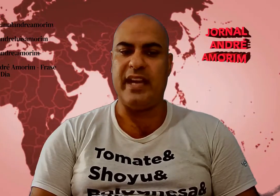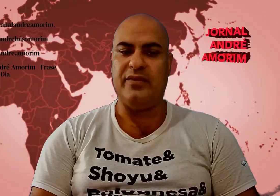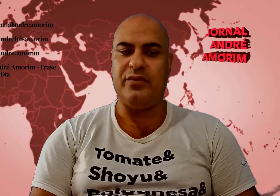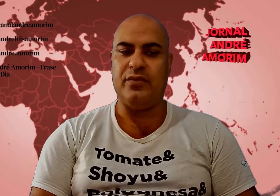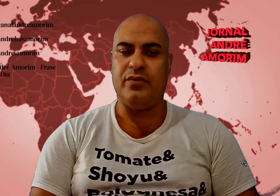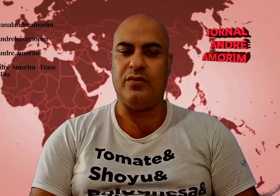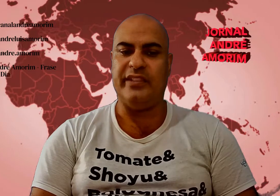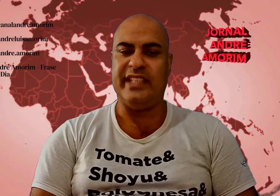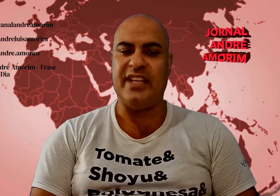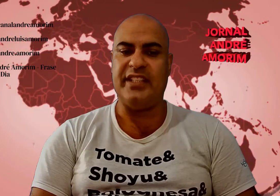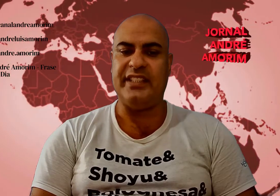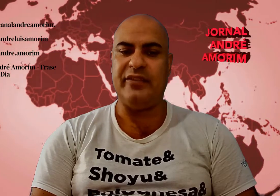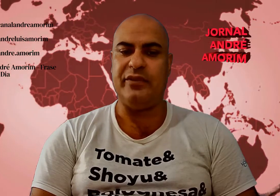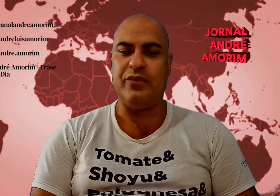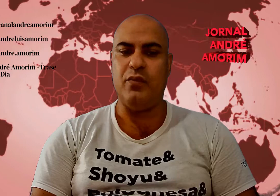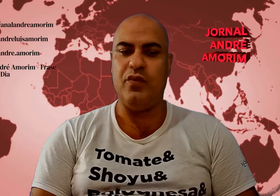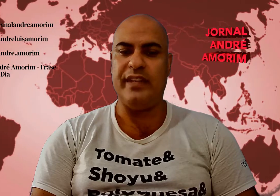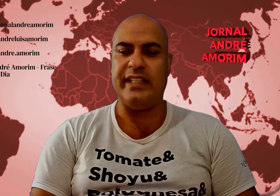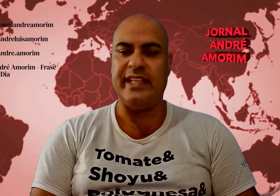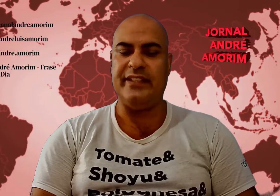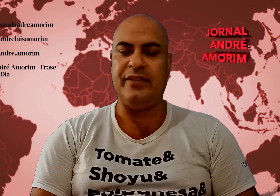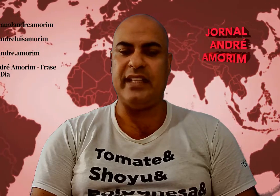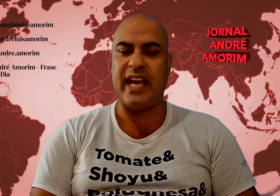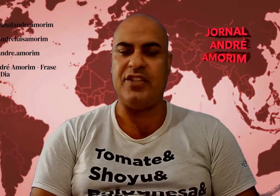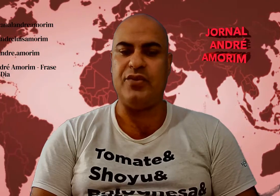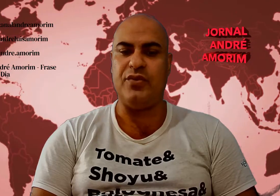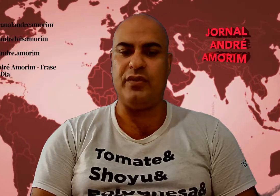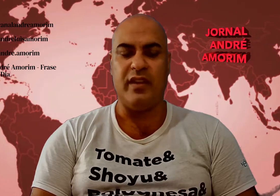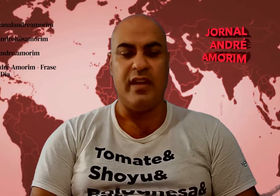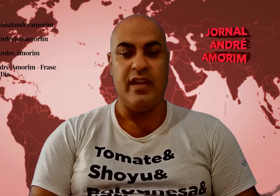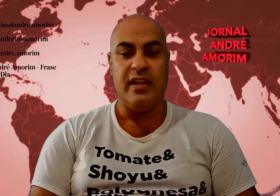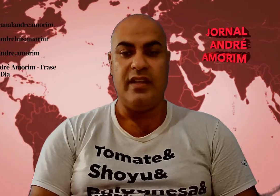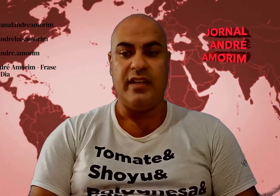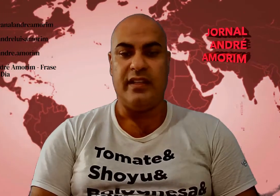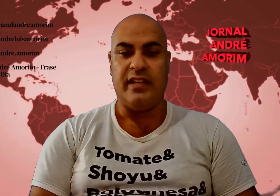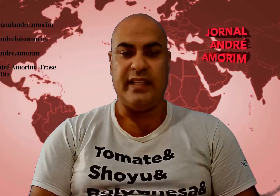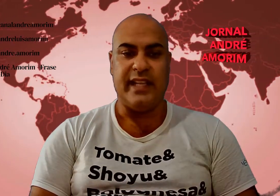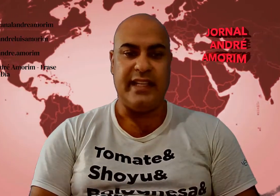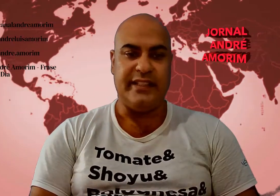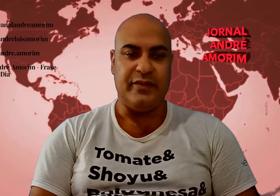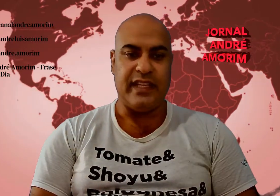Texto publicado no site Senso em Comum, que até as 5 da tarde,